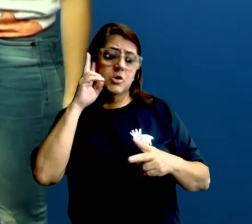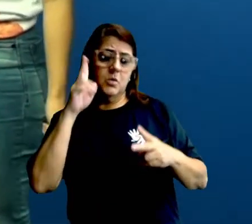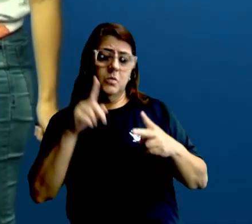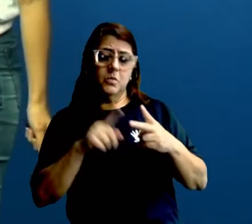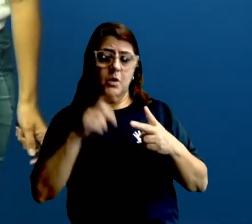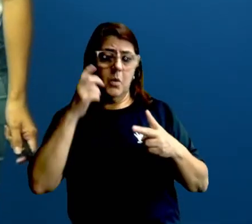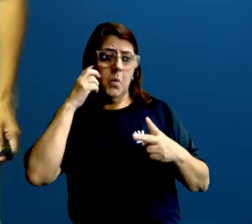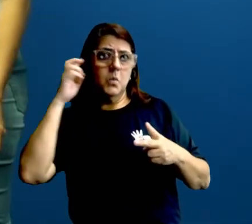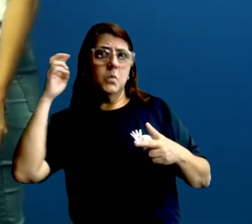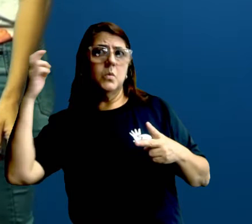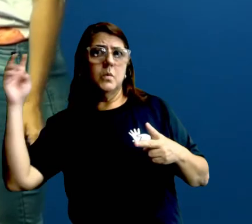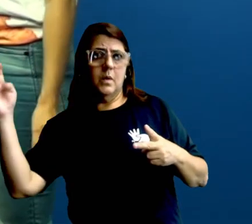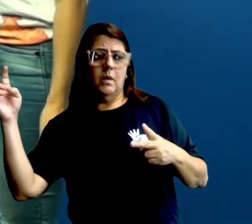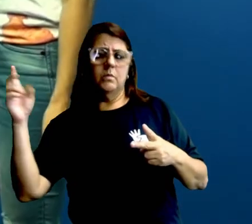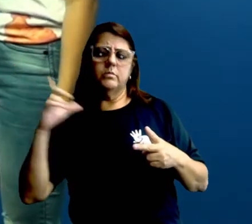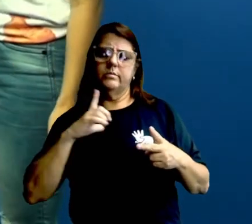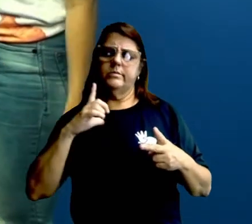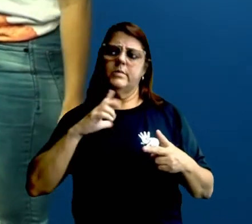patrimônio cultural,